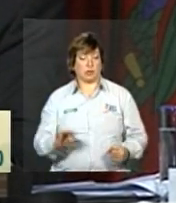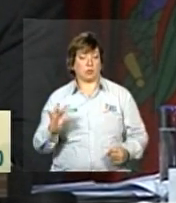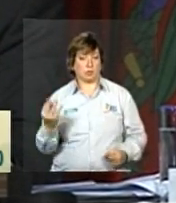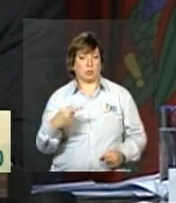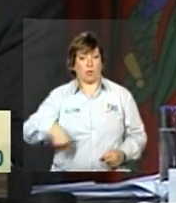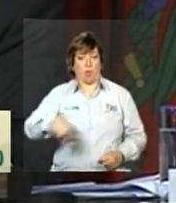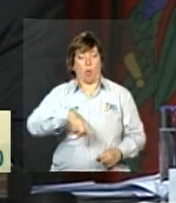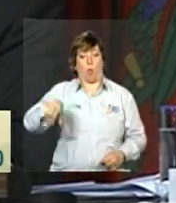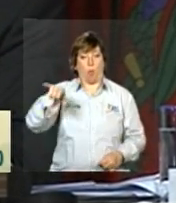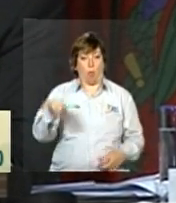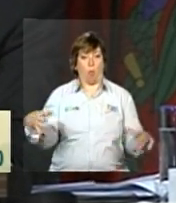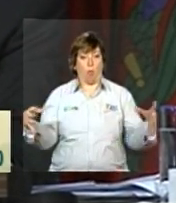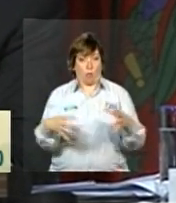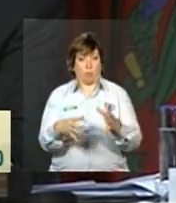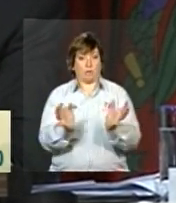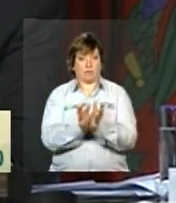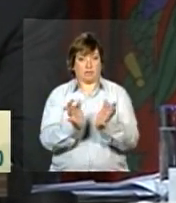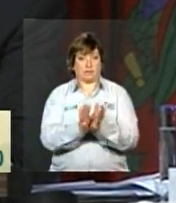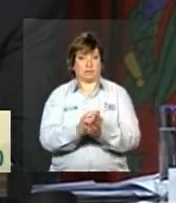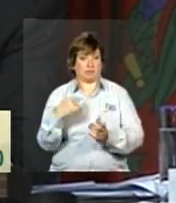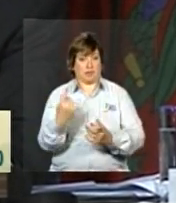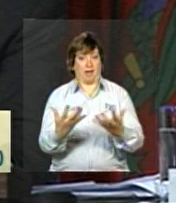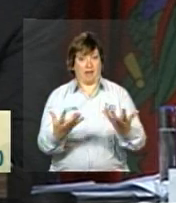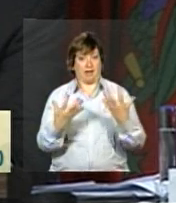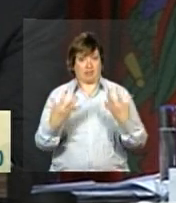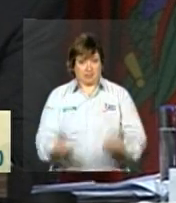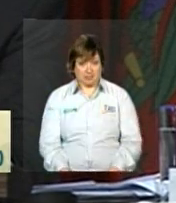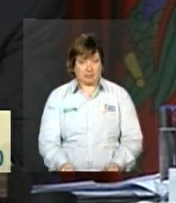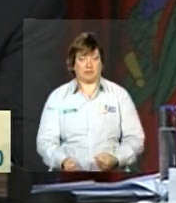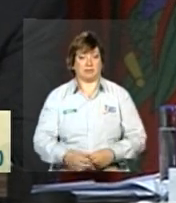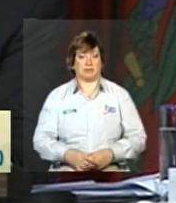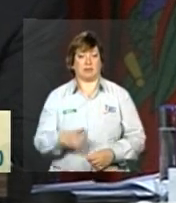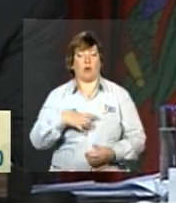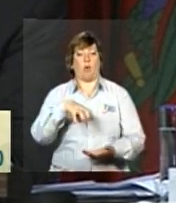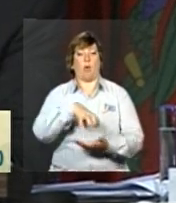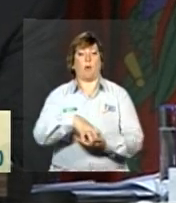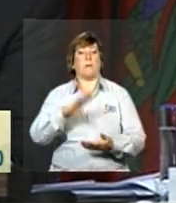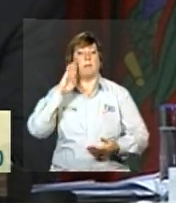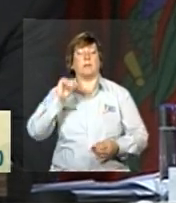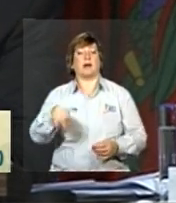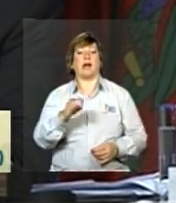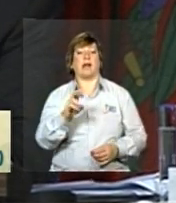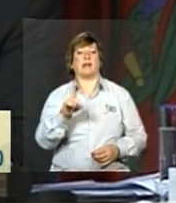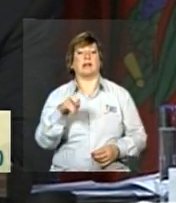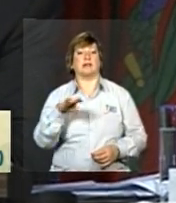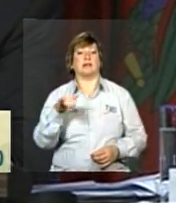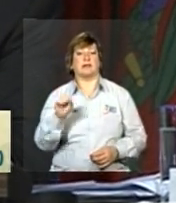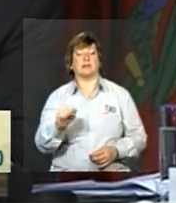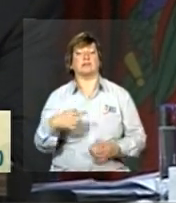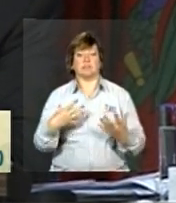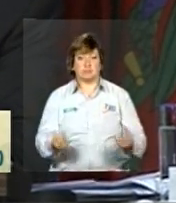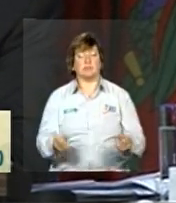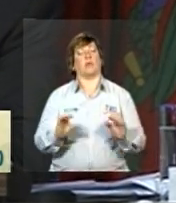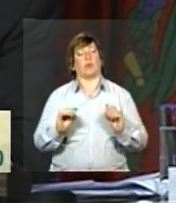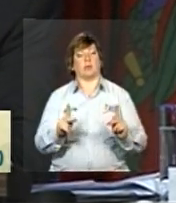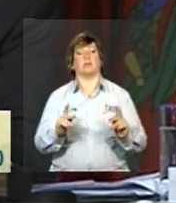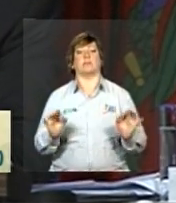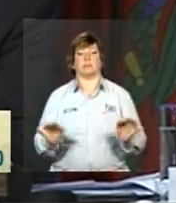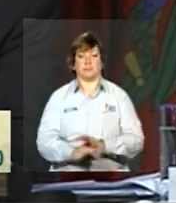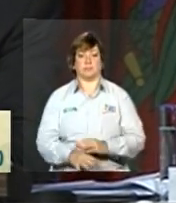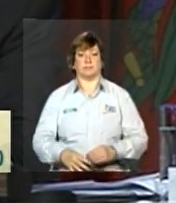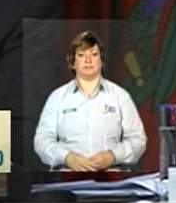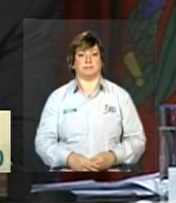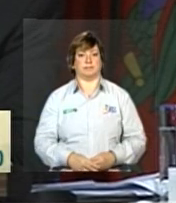Panamá, Federação Russa, Senegal e Estados Unidos da América como membros do comitê de credenciais. Não ouço objeção, está decidido.